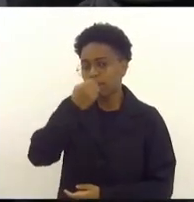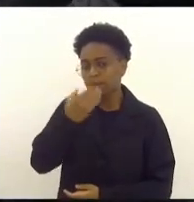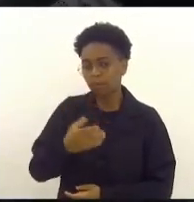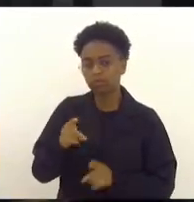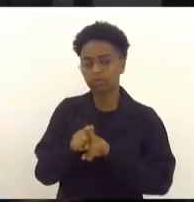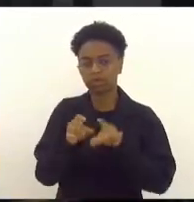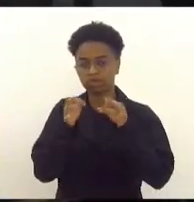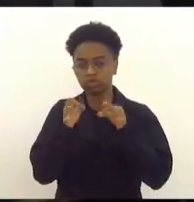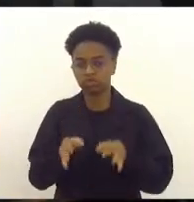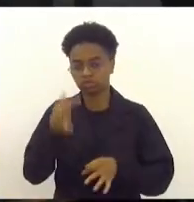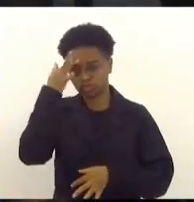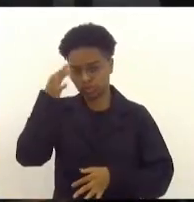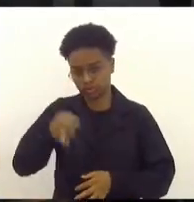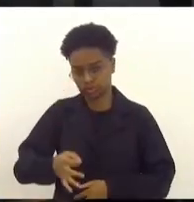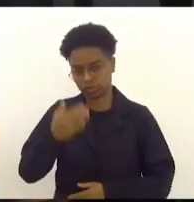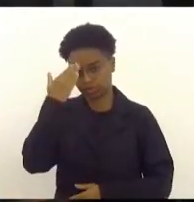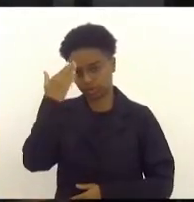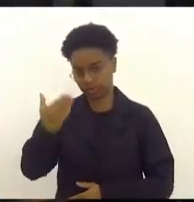obrigado